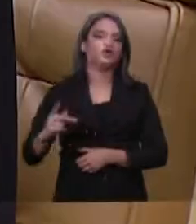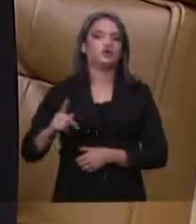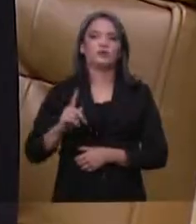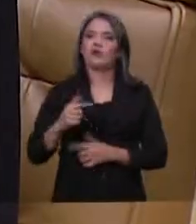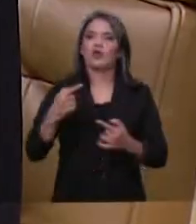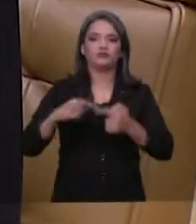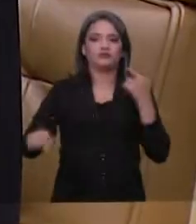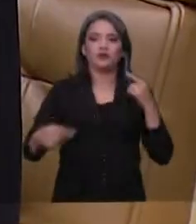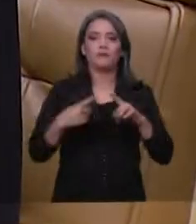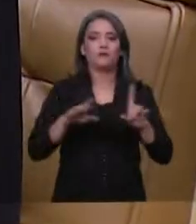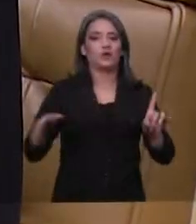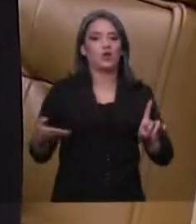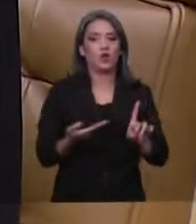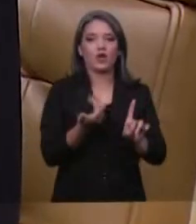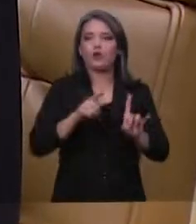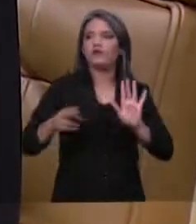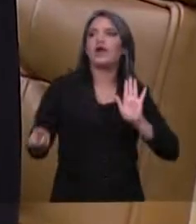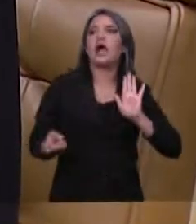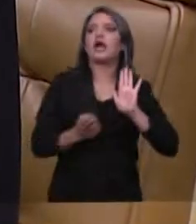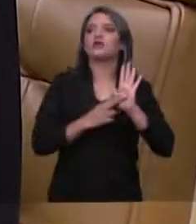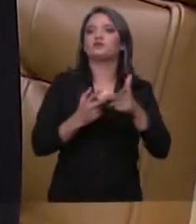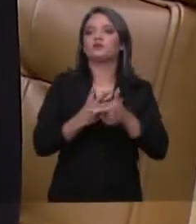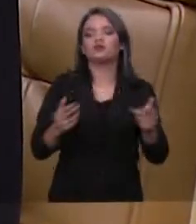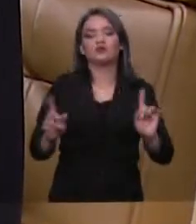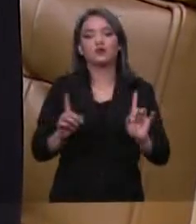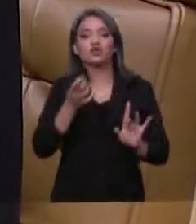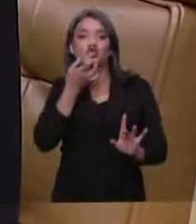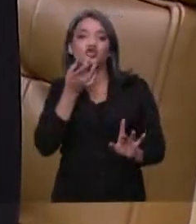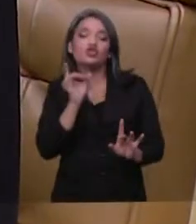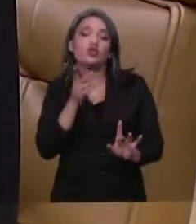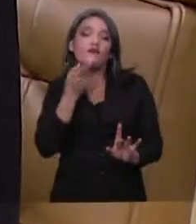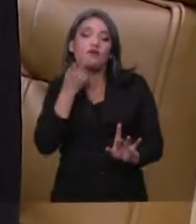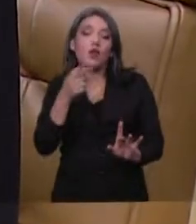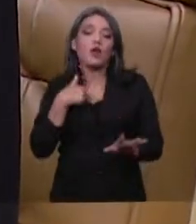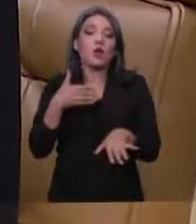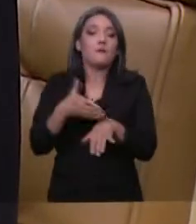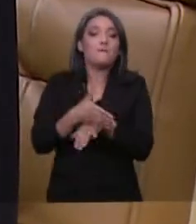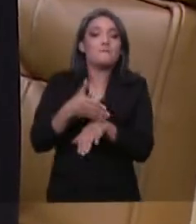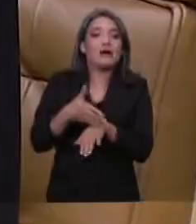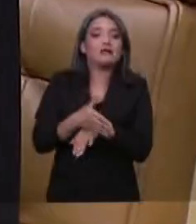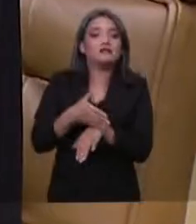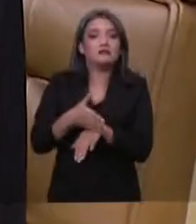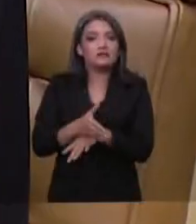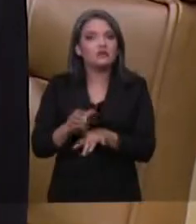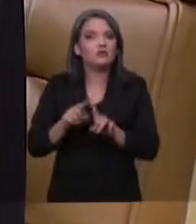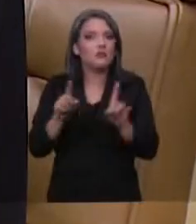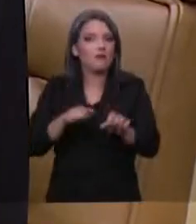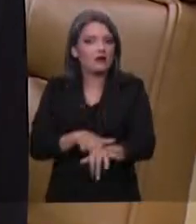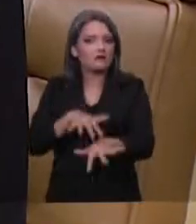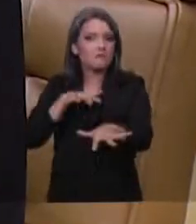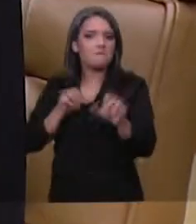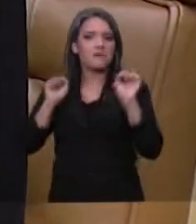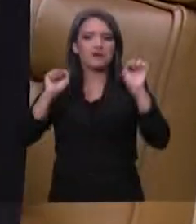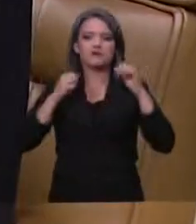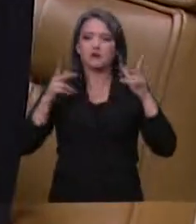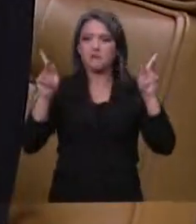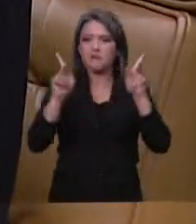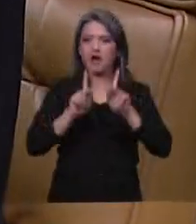porque o réu, em momento algum, admitiu os fatos, limitando-se a mencionar que participava de pacíficas